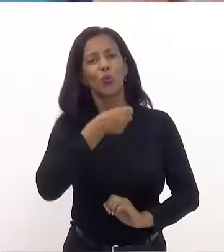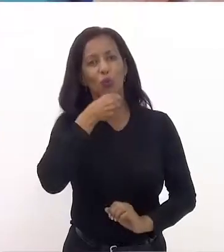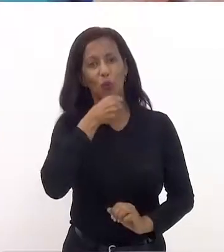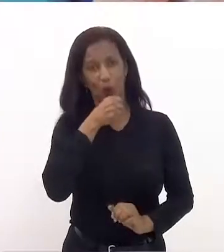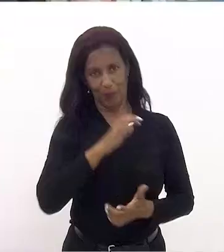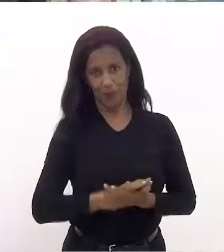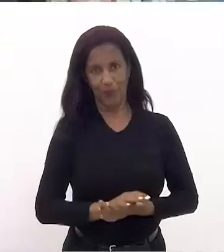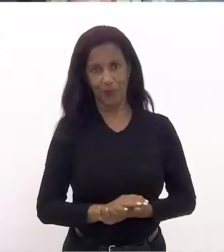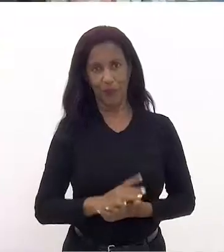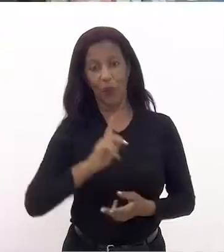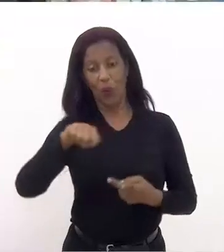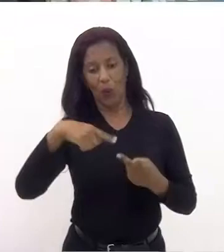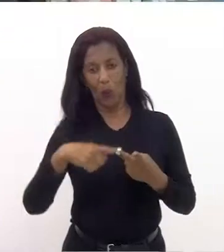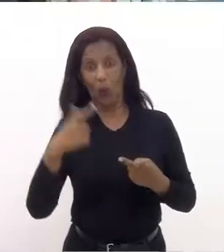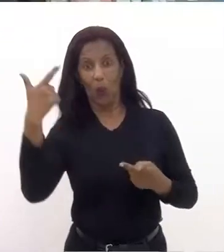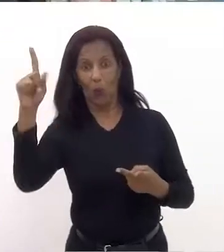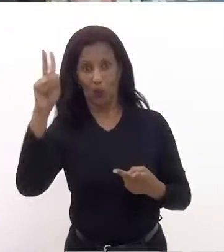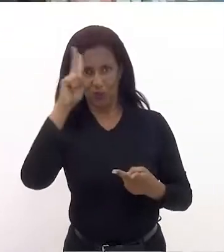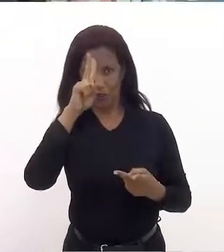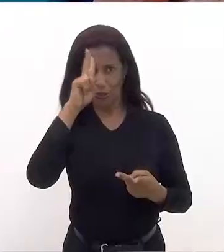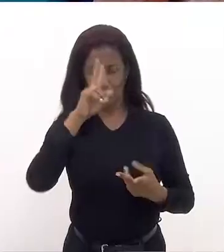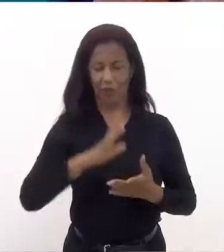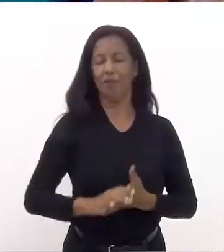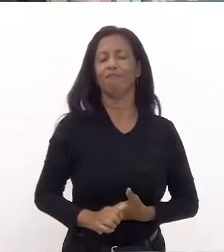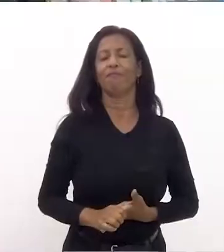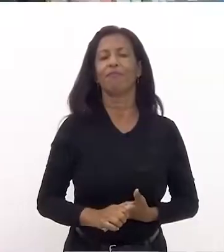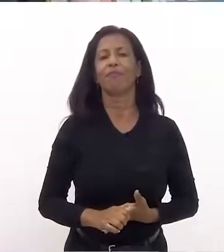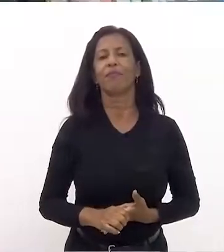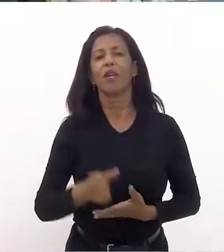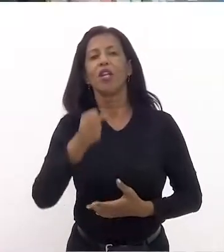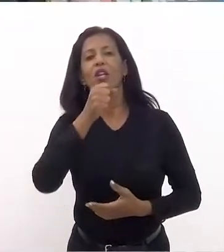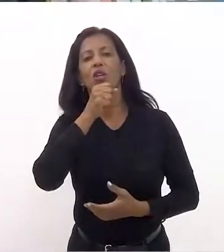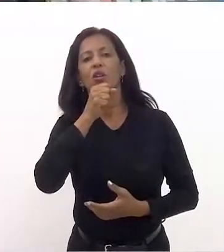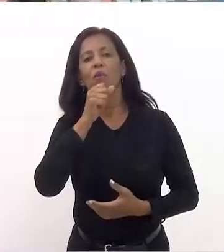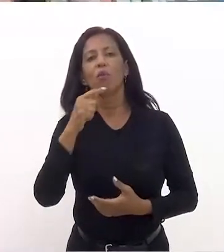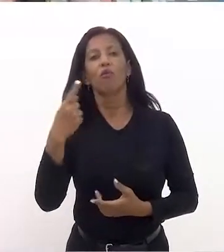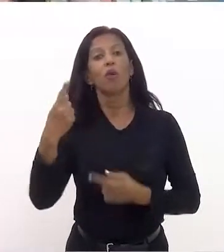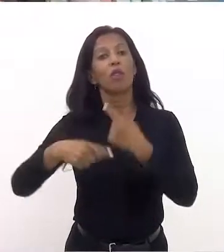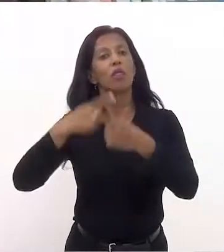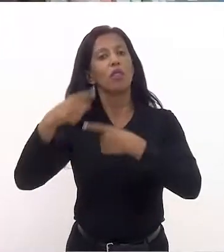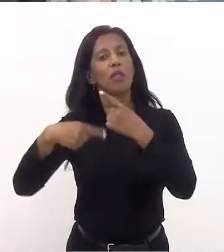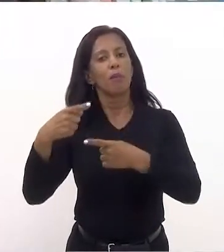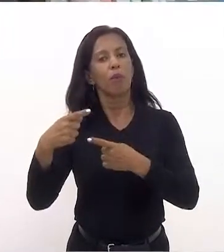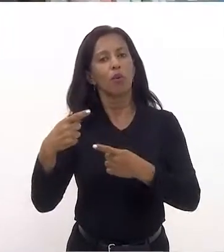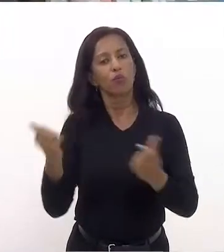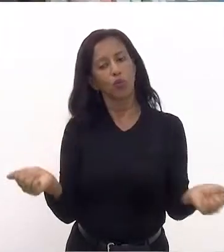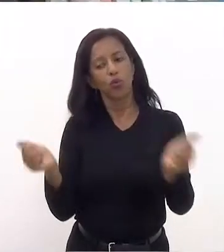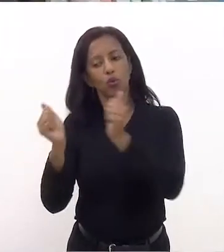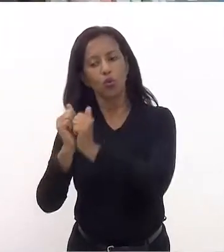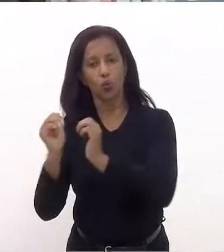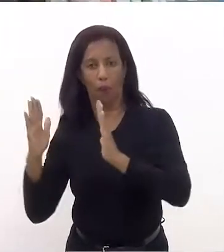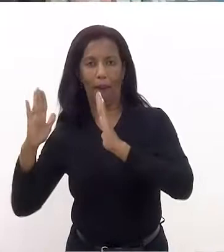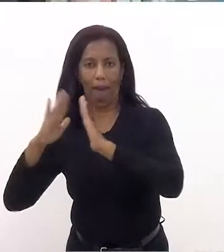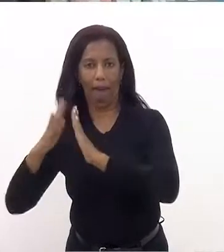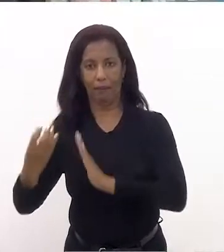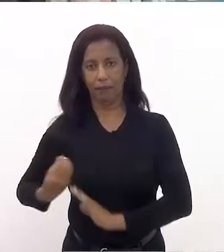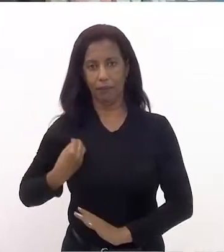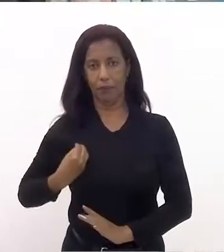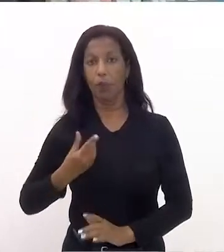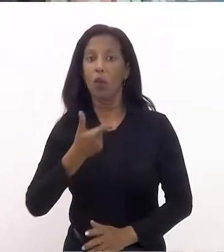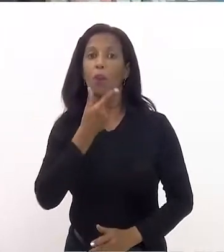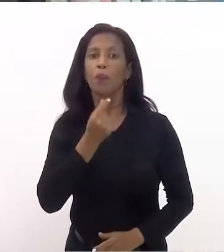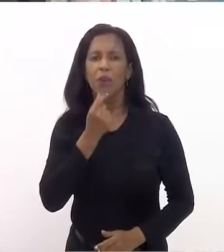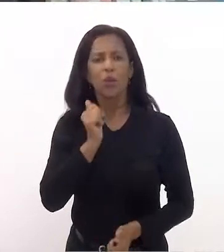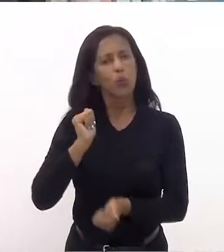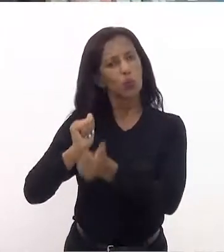Outra história da infância. Meu avô depois foi morar na minha casa nesse São João. Os meninos